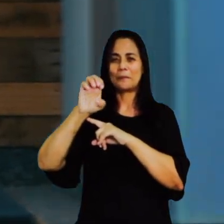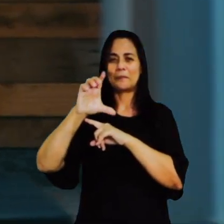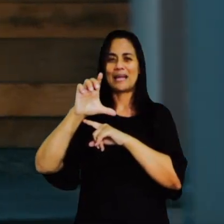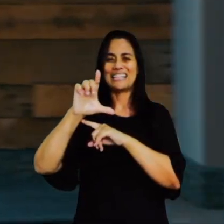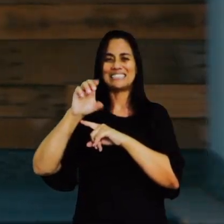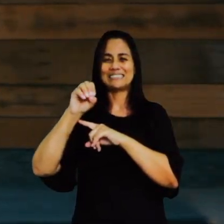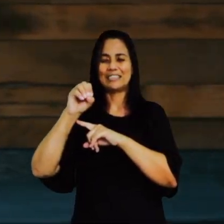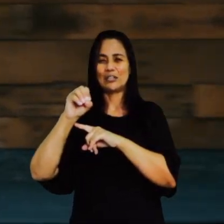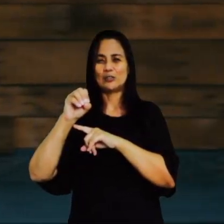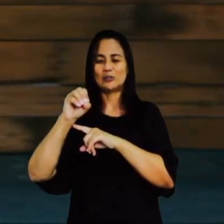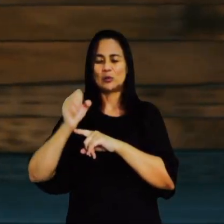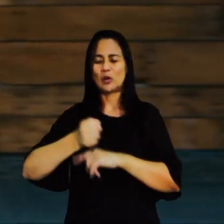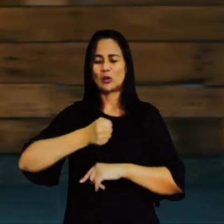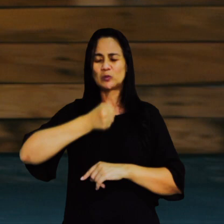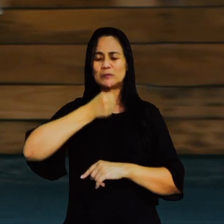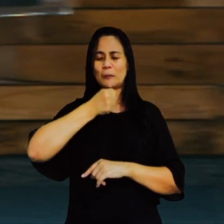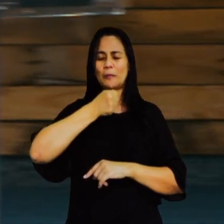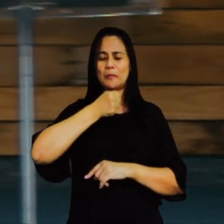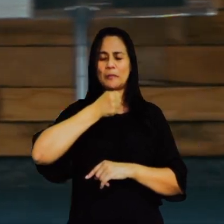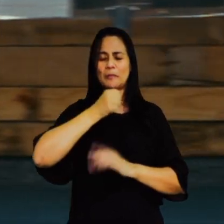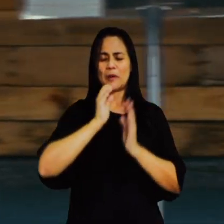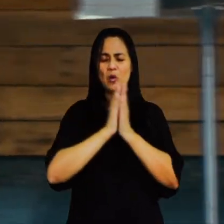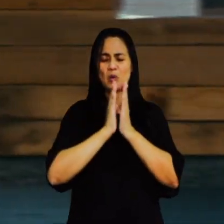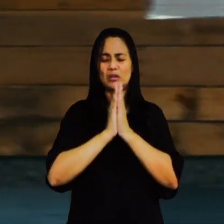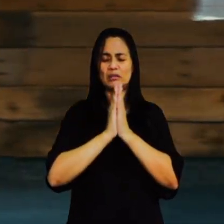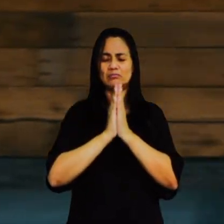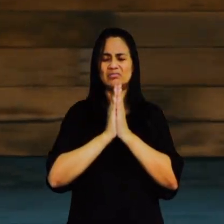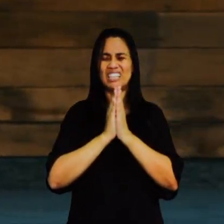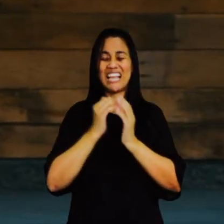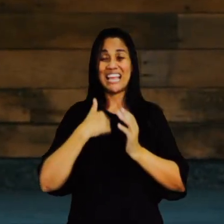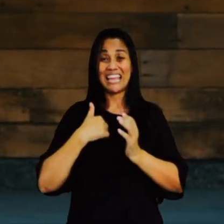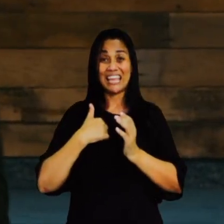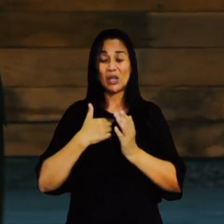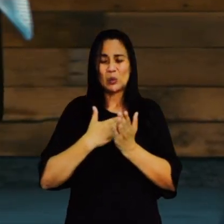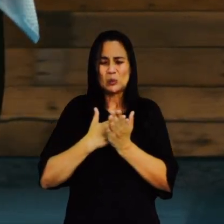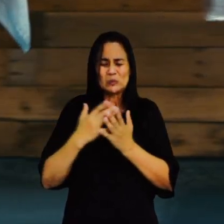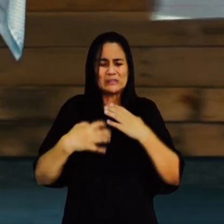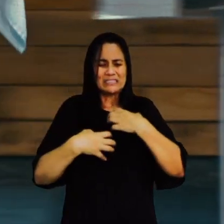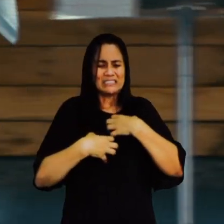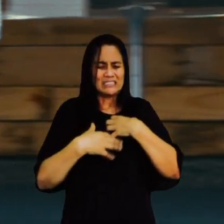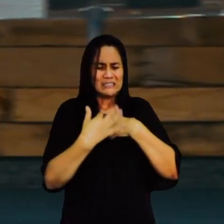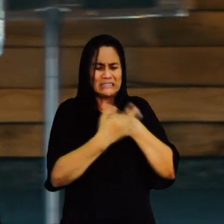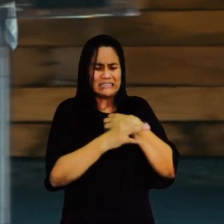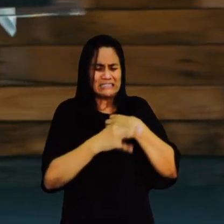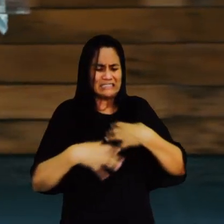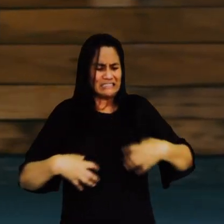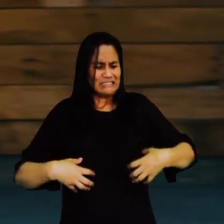Comecei a sentir umas fisgadas aqui nas minhas costas. Chamei a Alessandra Borges.